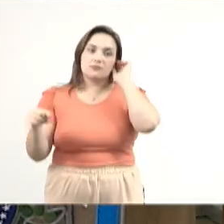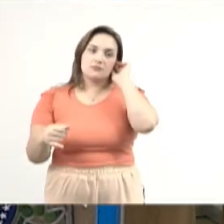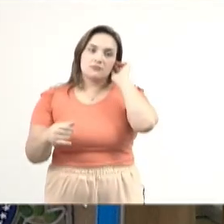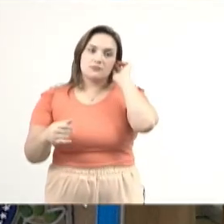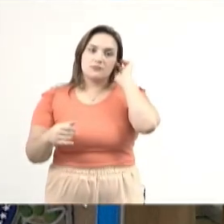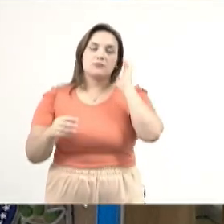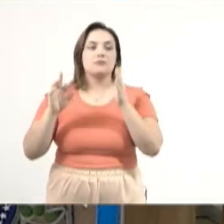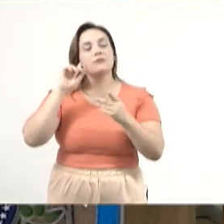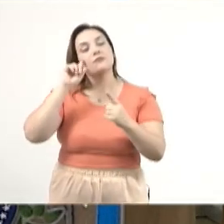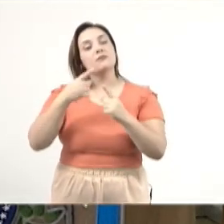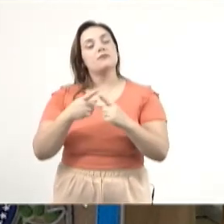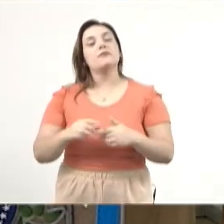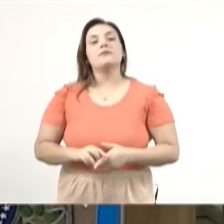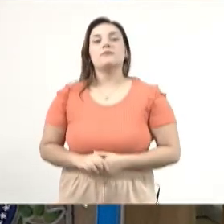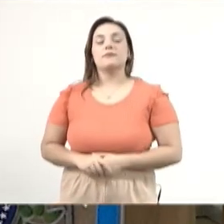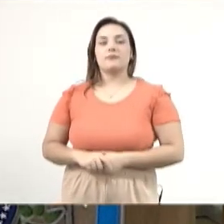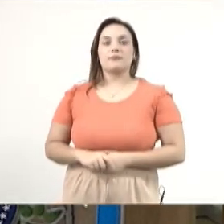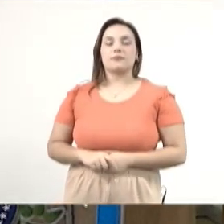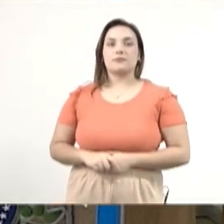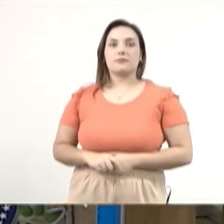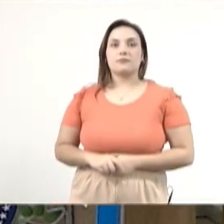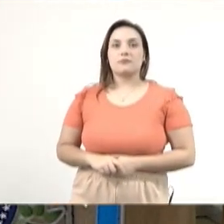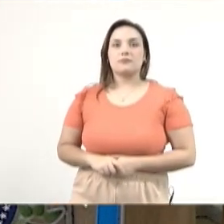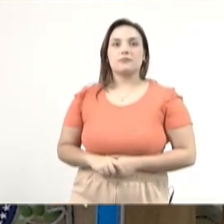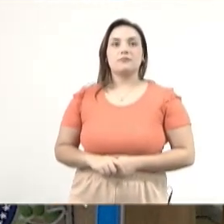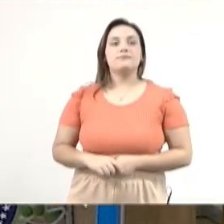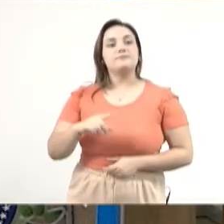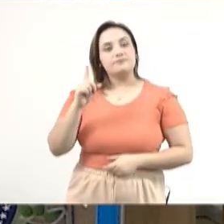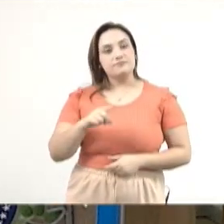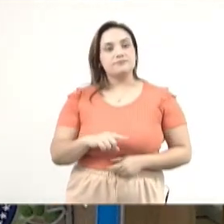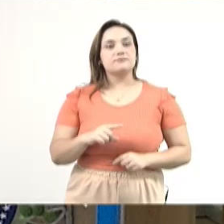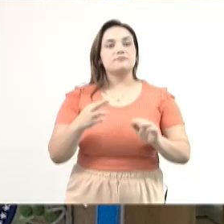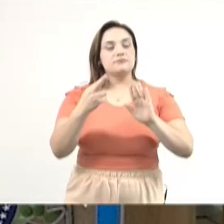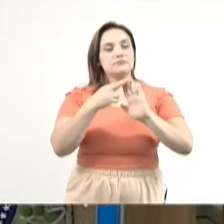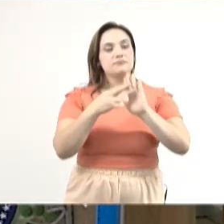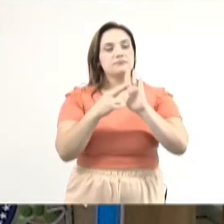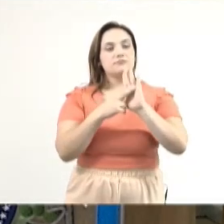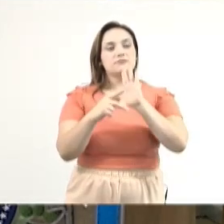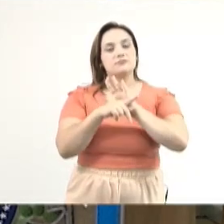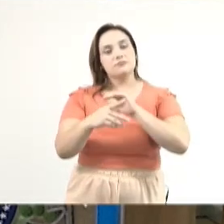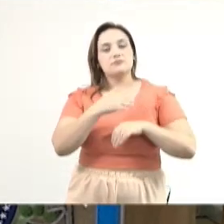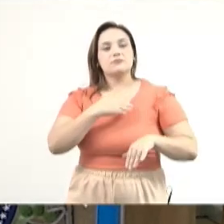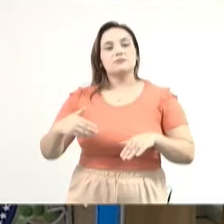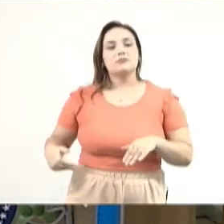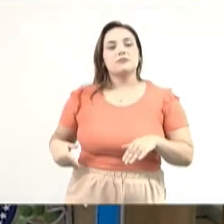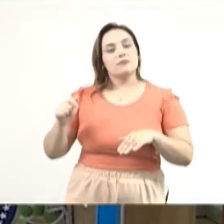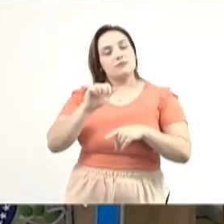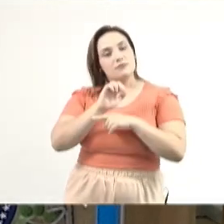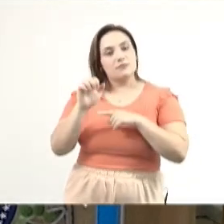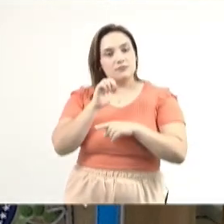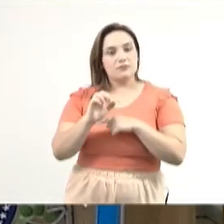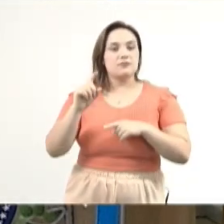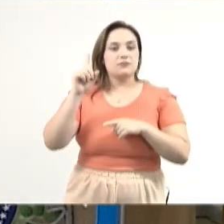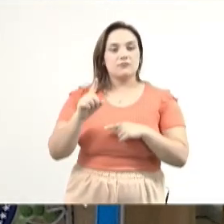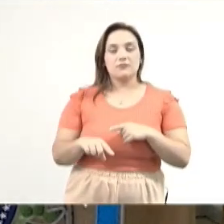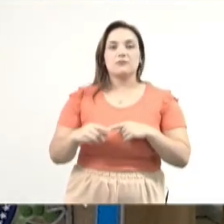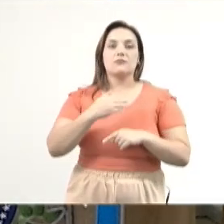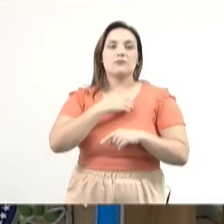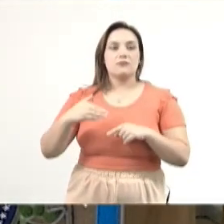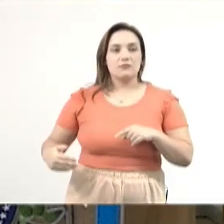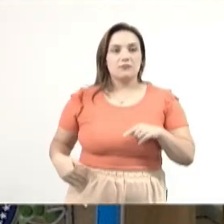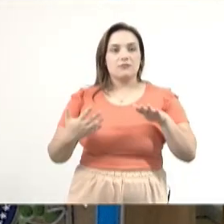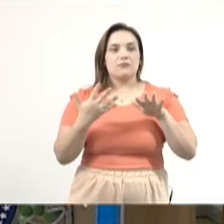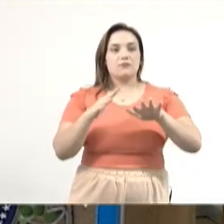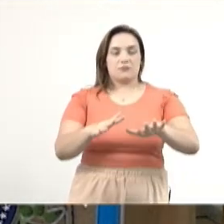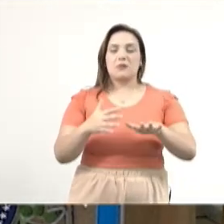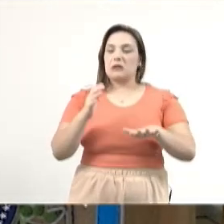né? Que são a diretriz que são próximas do próprio governo do estado, né? Que prevê um governo inclusivo, próspero,